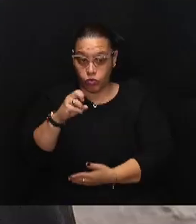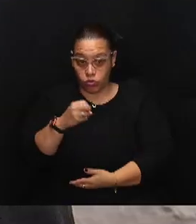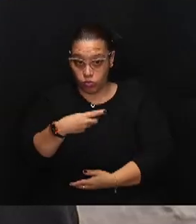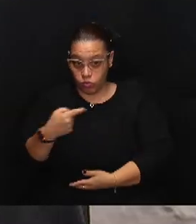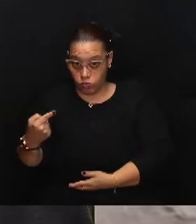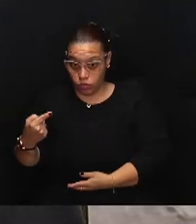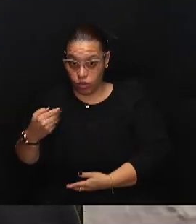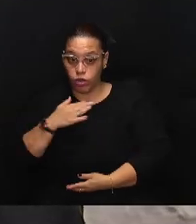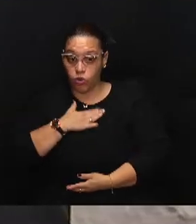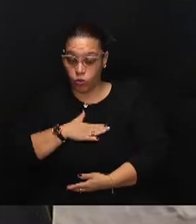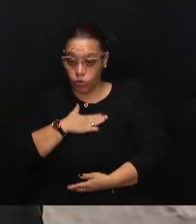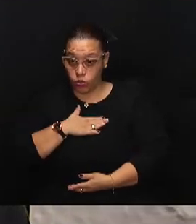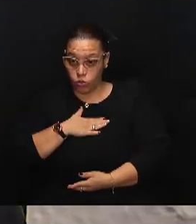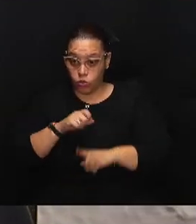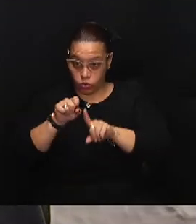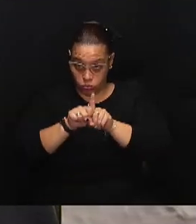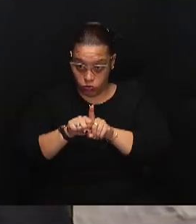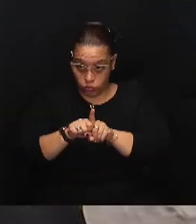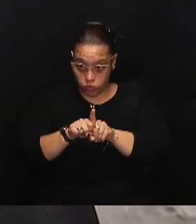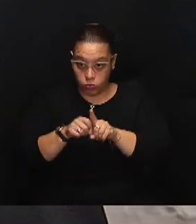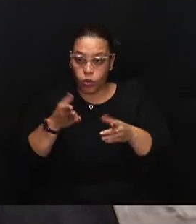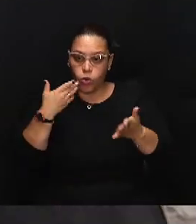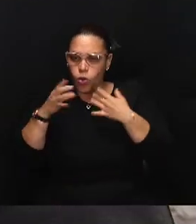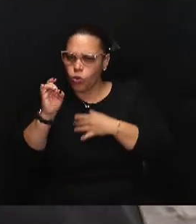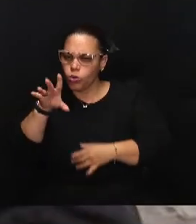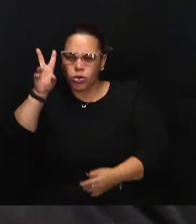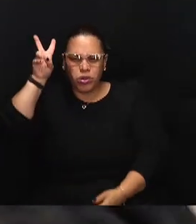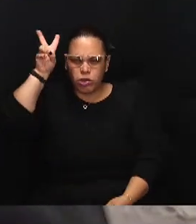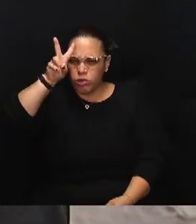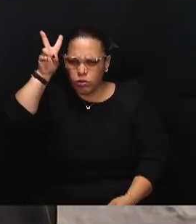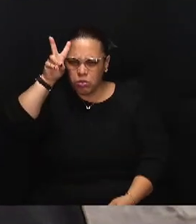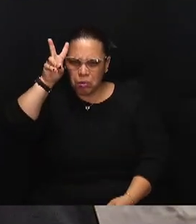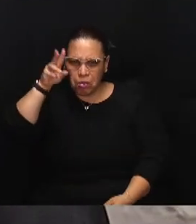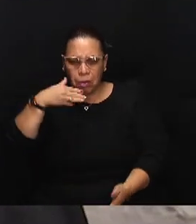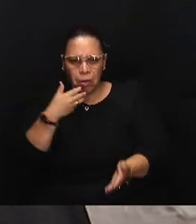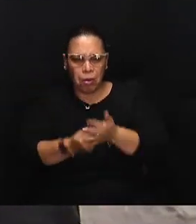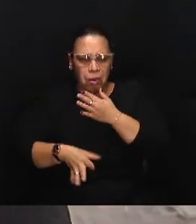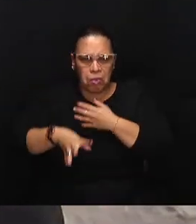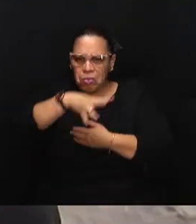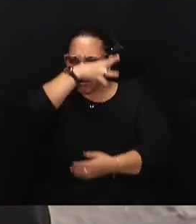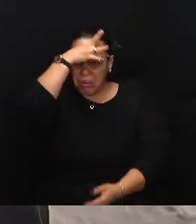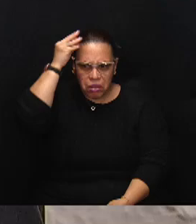menos em agosto. Inicialmente contaríamos só as histórias que estavam meio perdidas